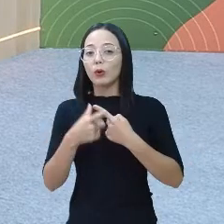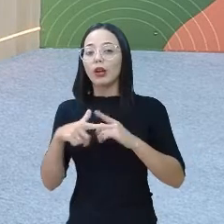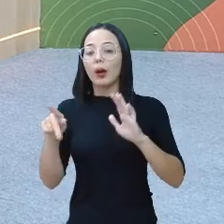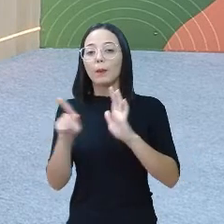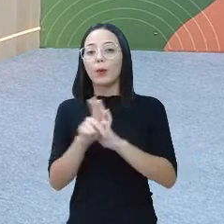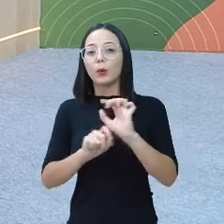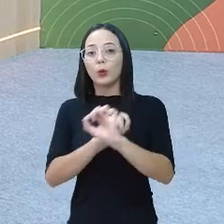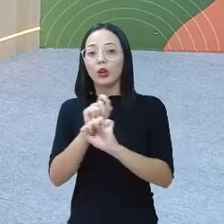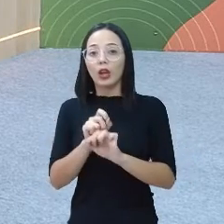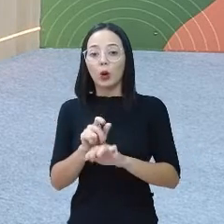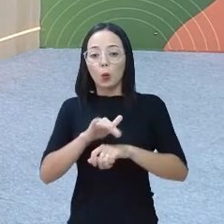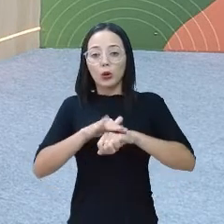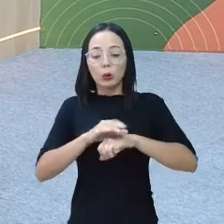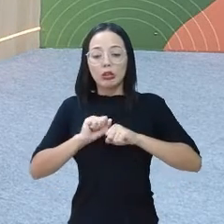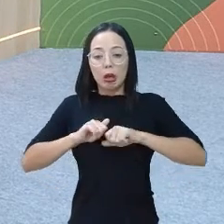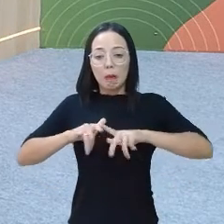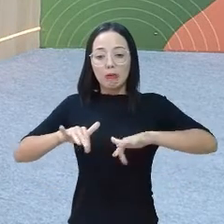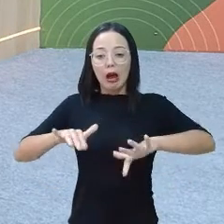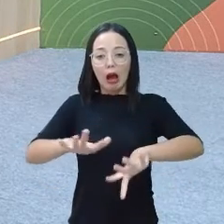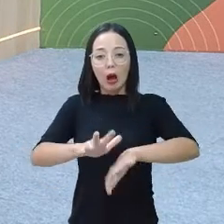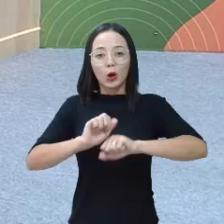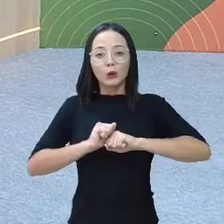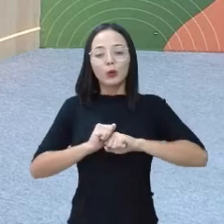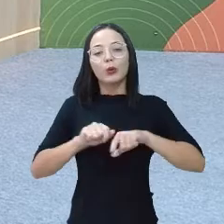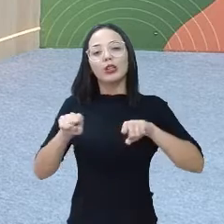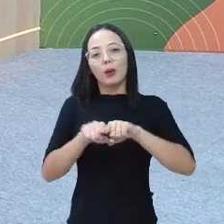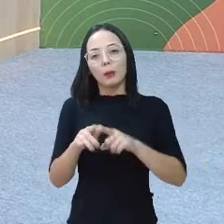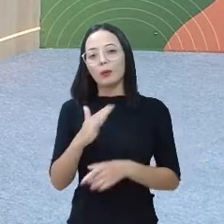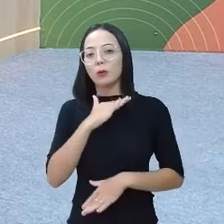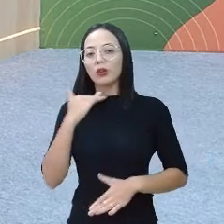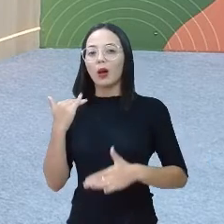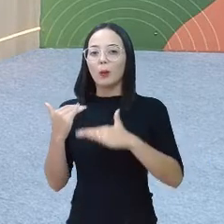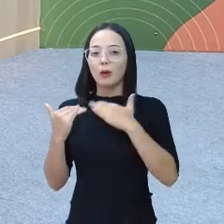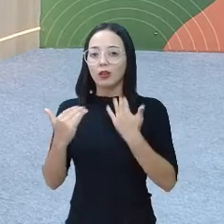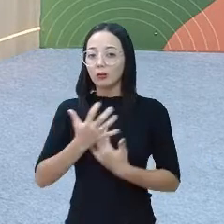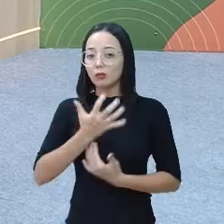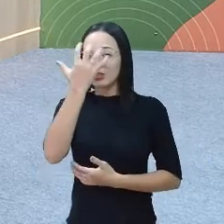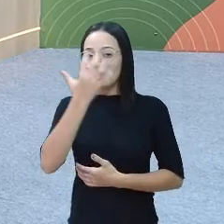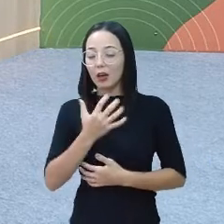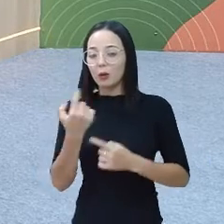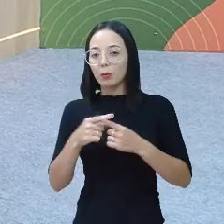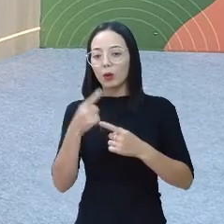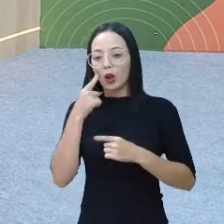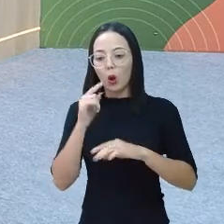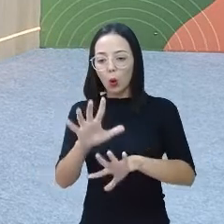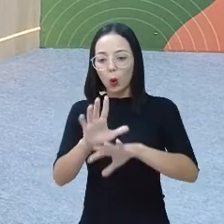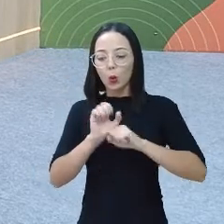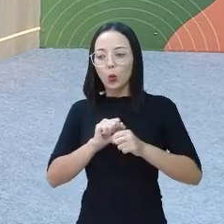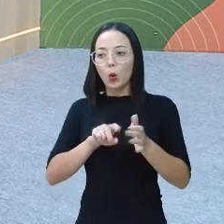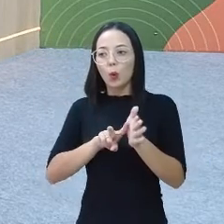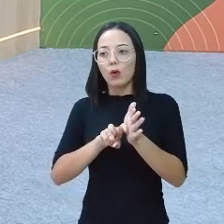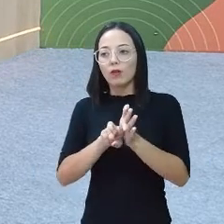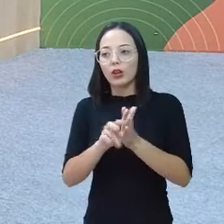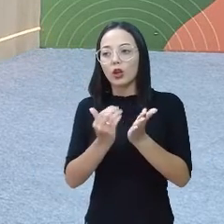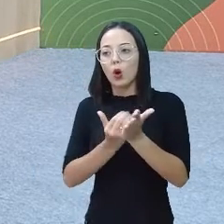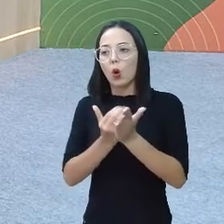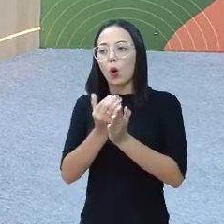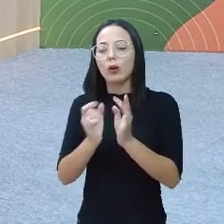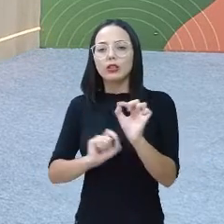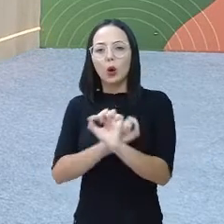doença muito contagiosa e muito mortal também. Para você ter uma ideia, né, você contrai o vírus e você vai